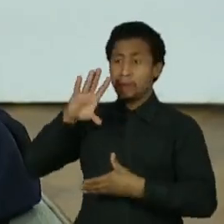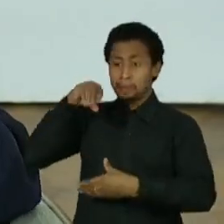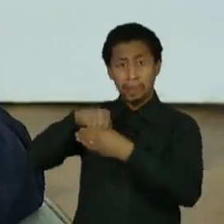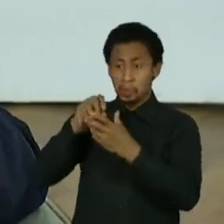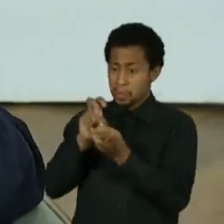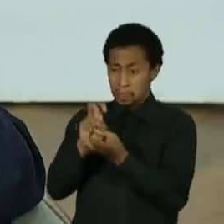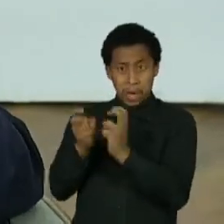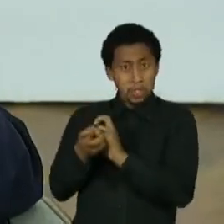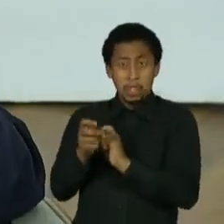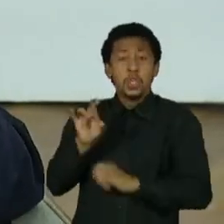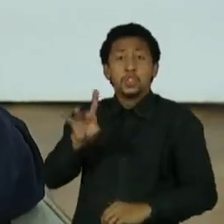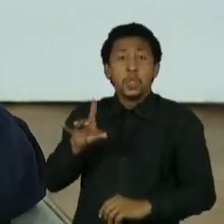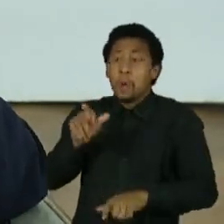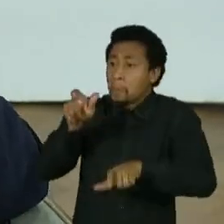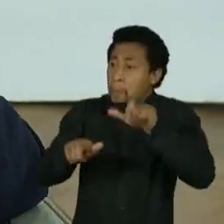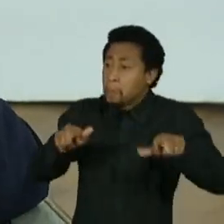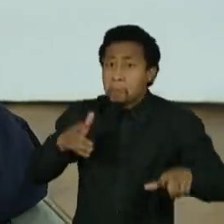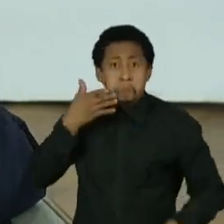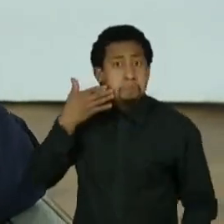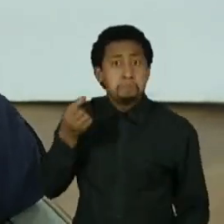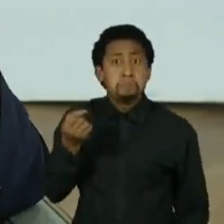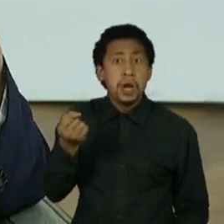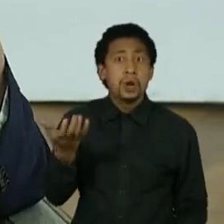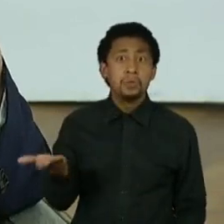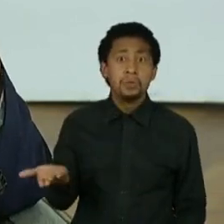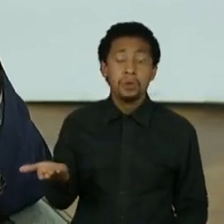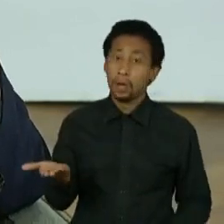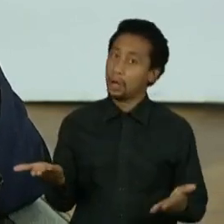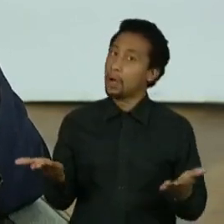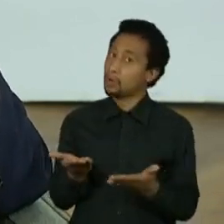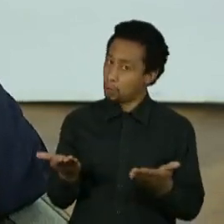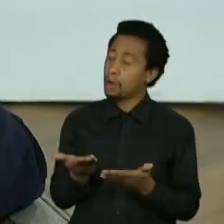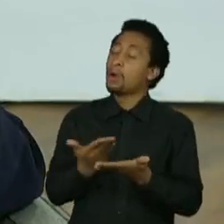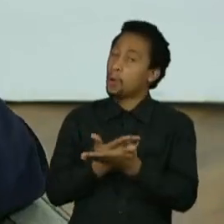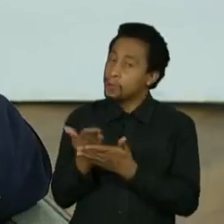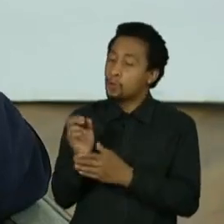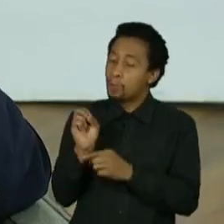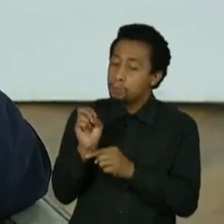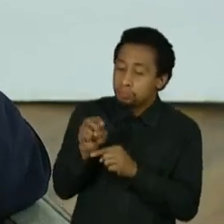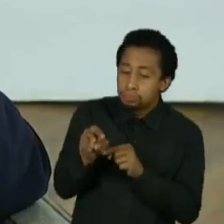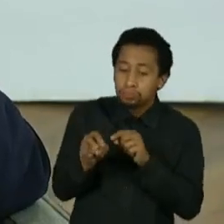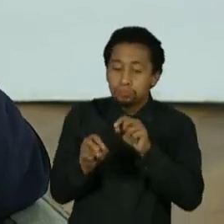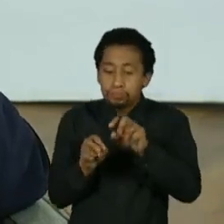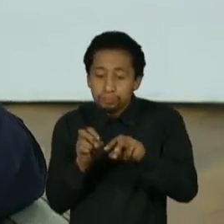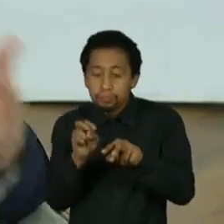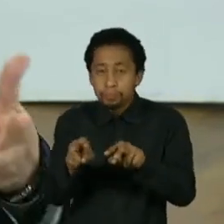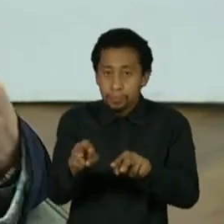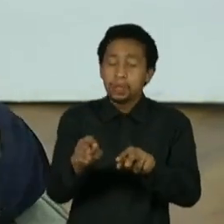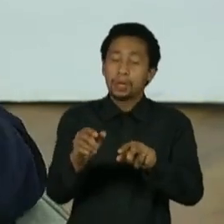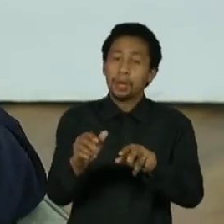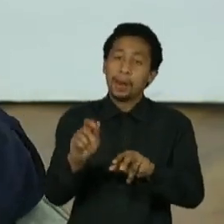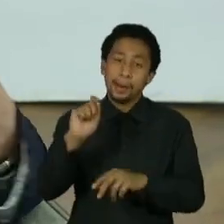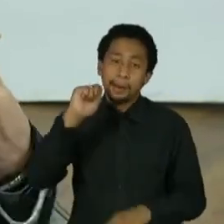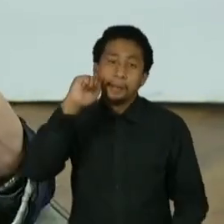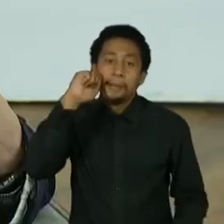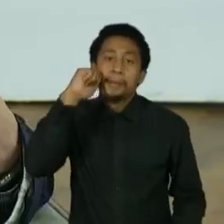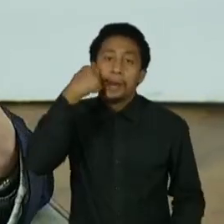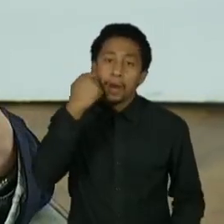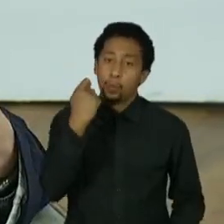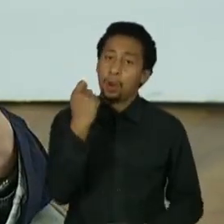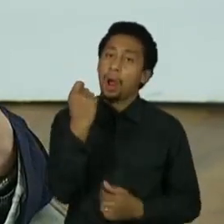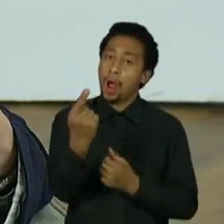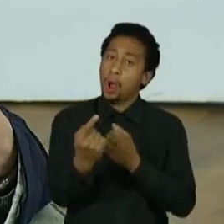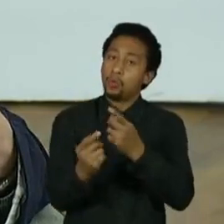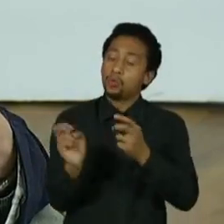de bolsas que hoje nós temos até alguns embaixadores e embaixadores negros, o que é absolutamente fantástico. E outra questão